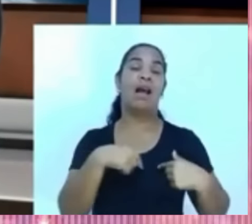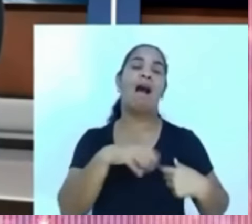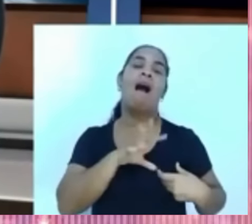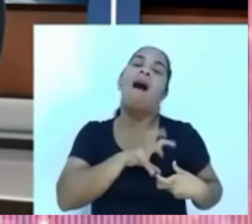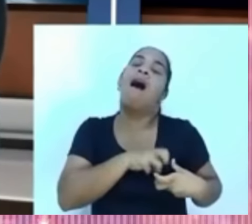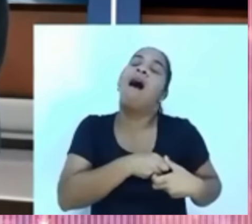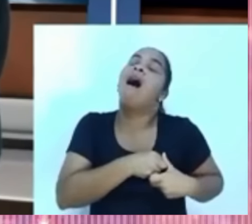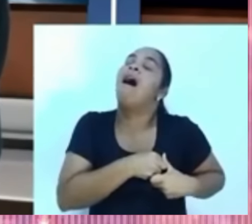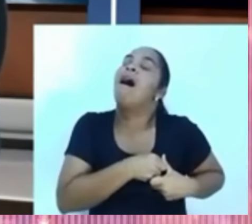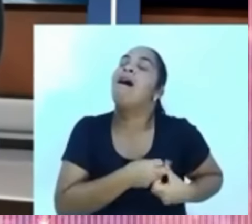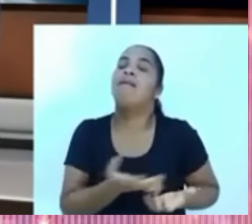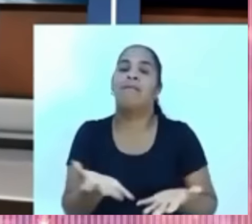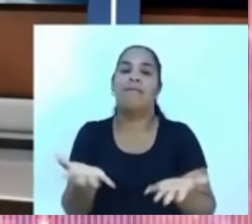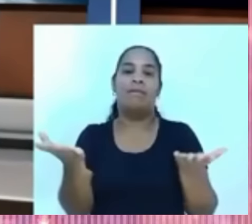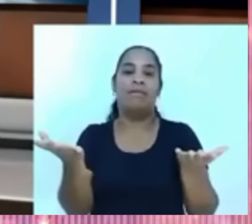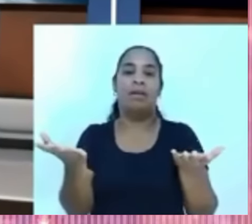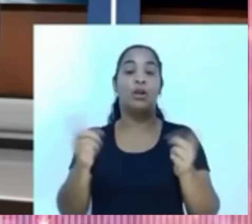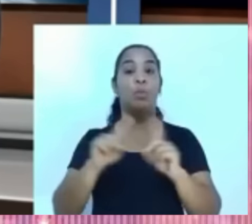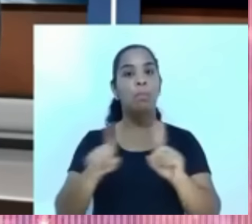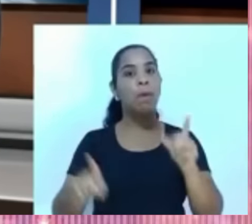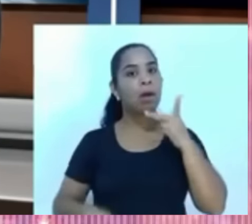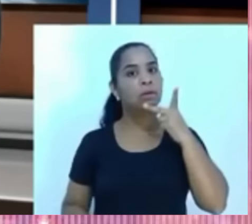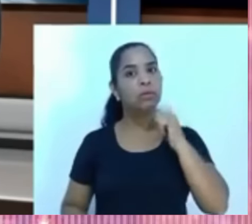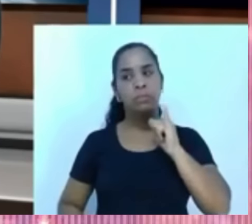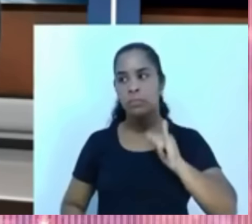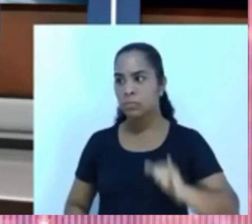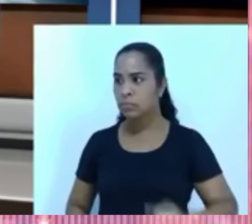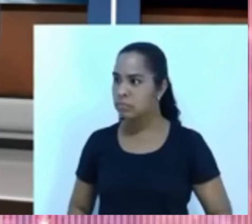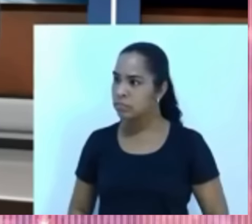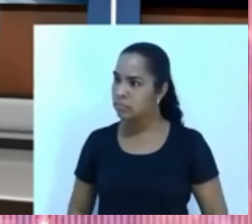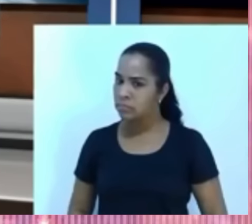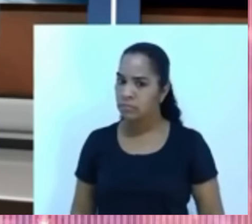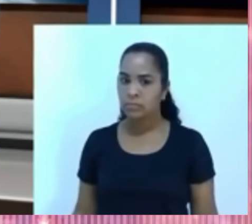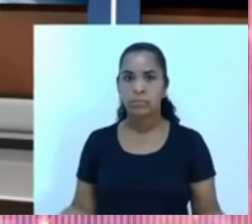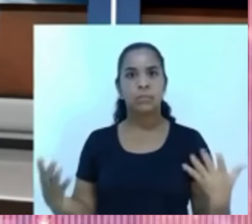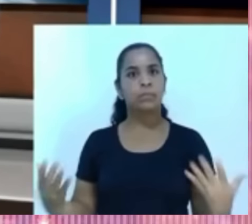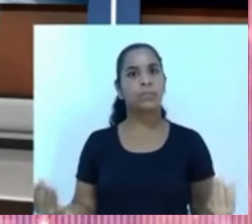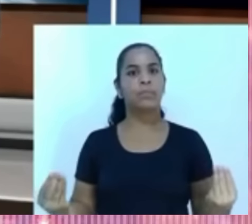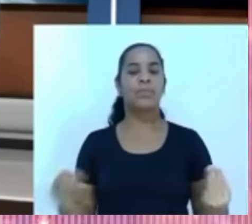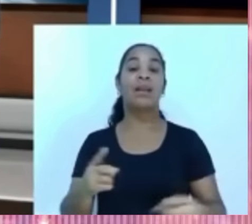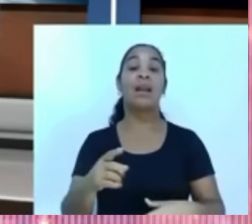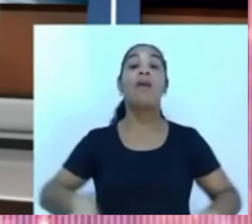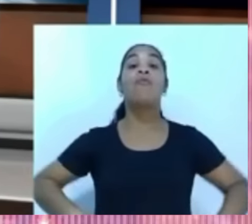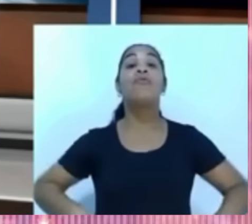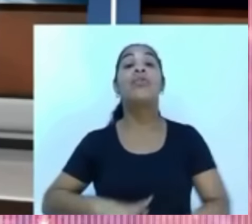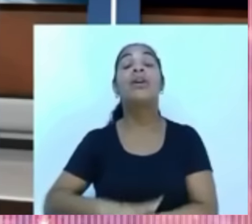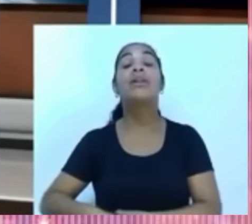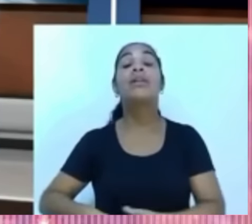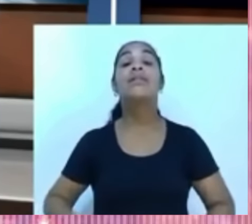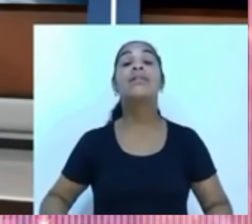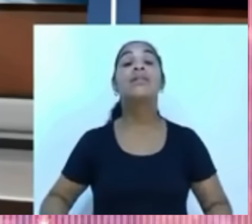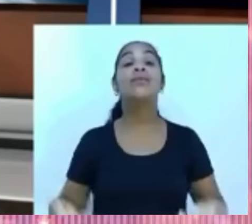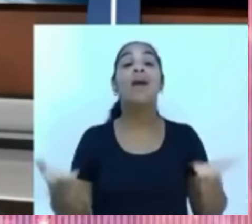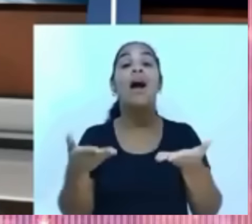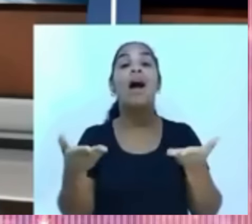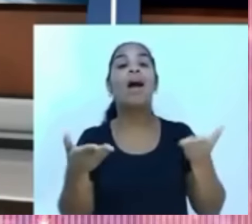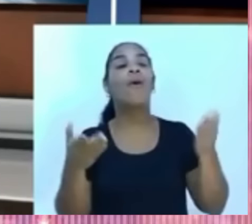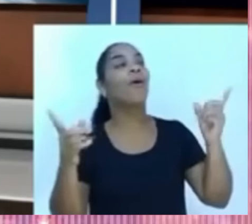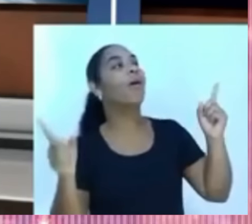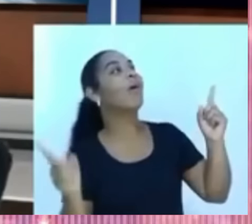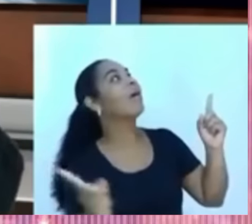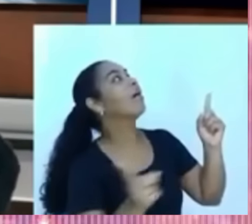pai reage e ele Então vem agora para o pai permanente que é de